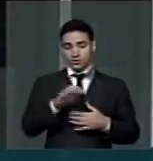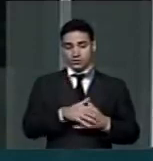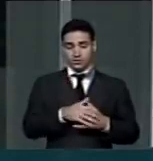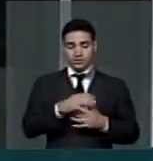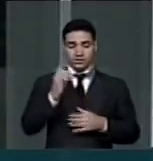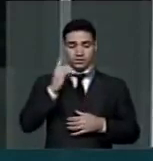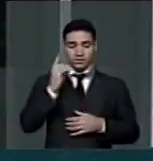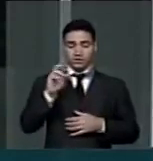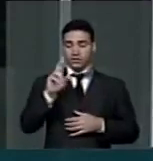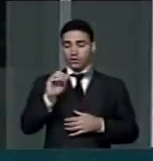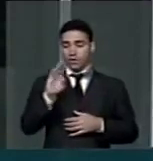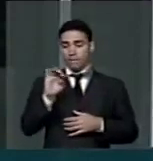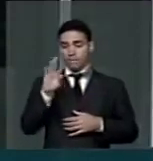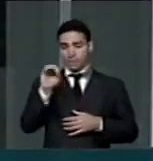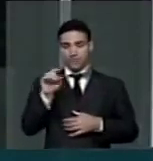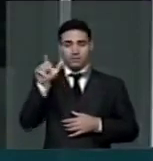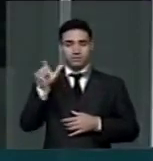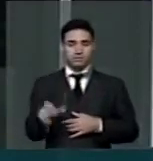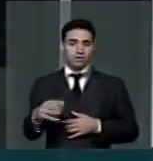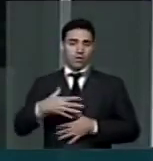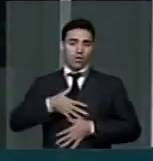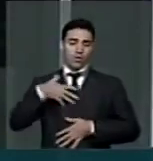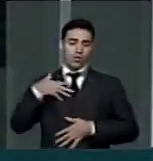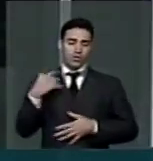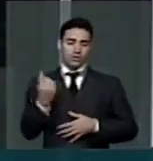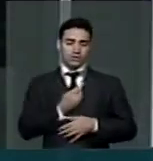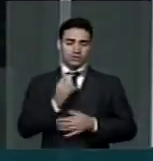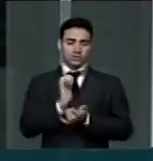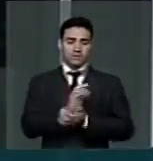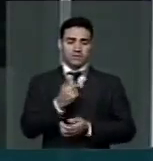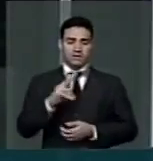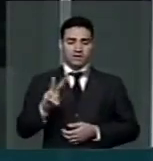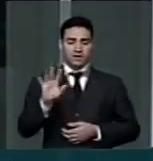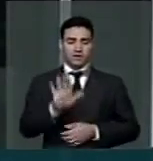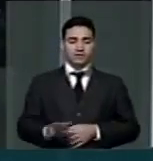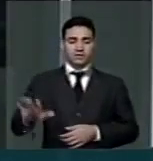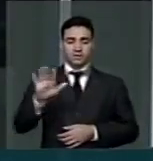Roberto Lucena é o orgulho do nosso PV nacional. Muito obrigado, deputado.